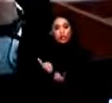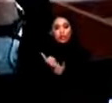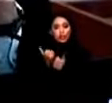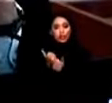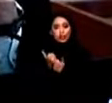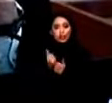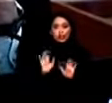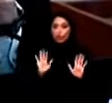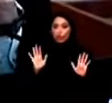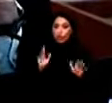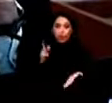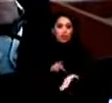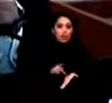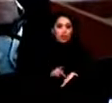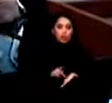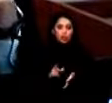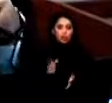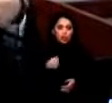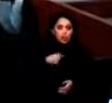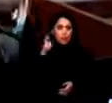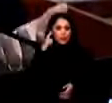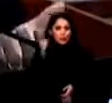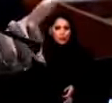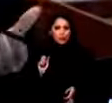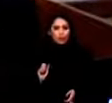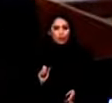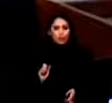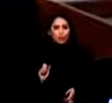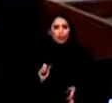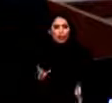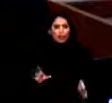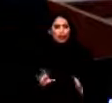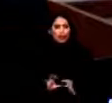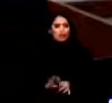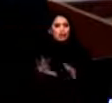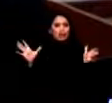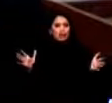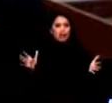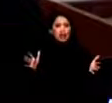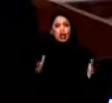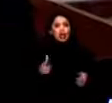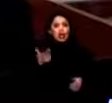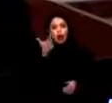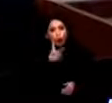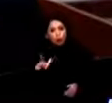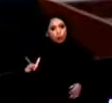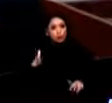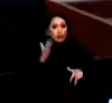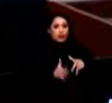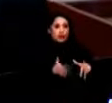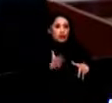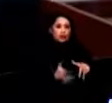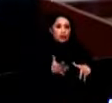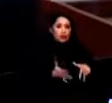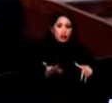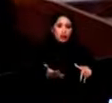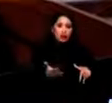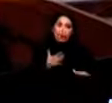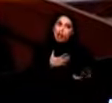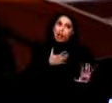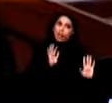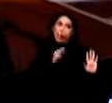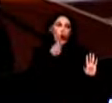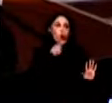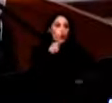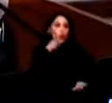mera liberalidade nós novamente deixando sua sustentação oral. Não é liberalidade sob a minha ótica.